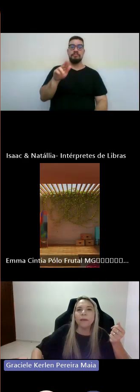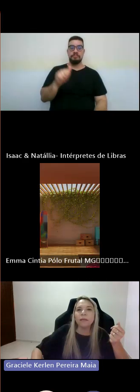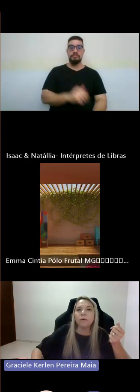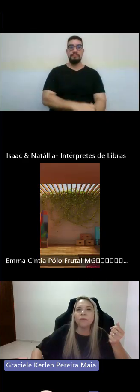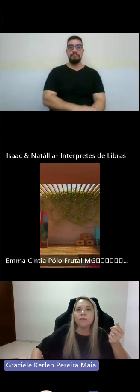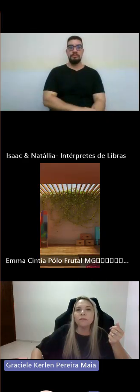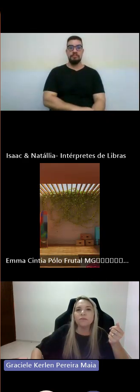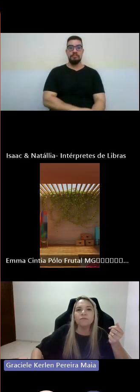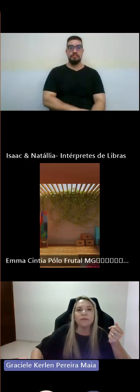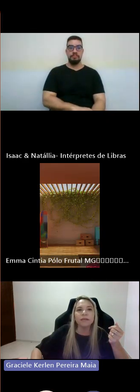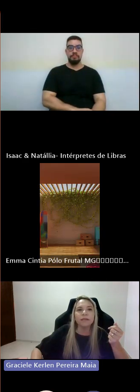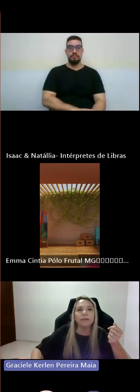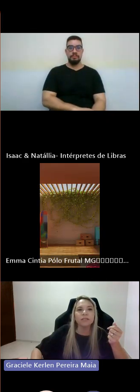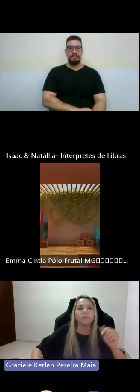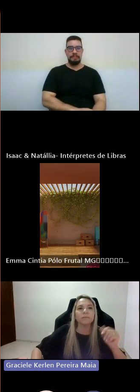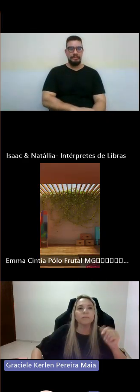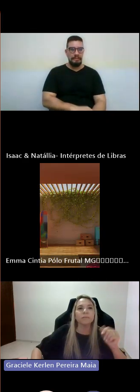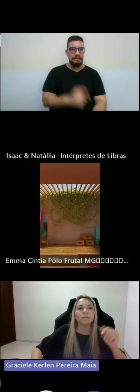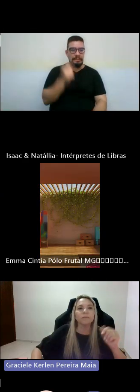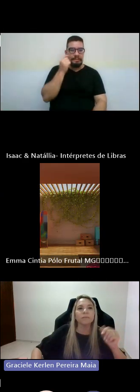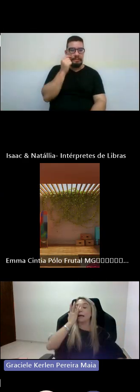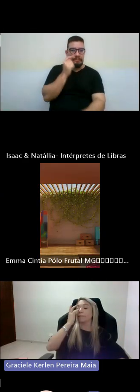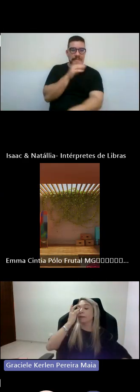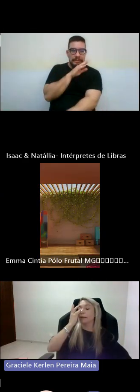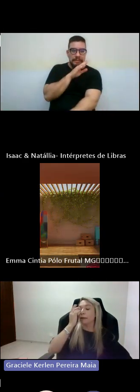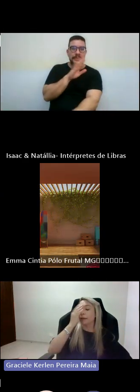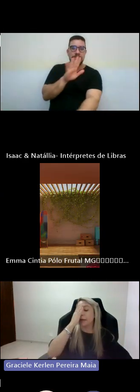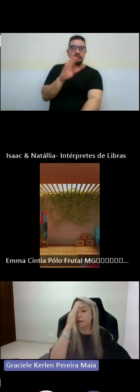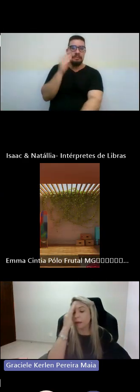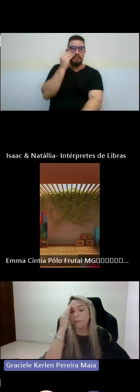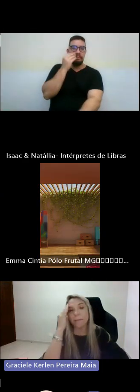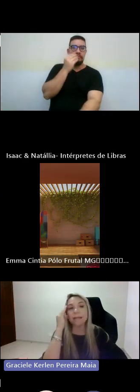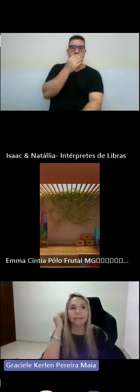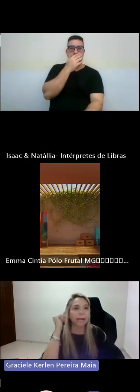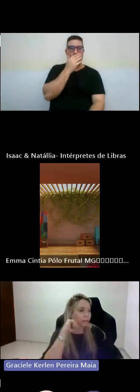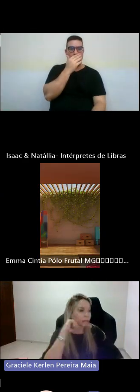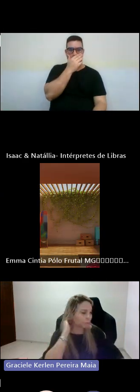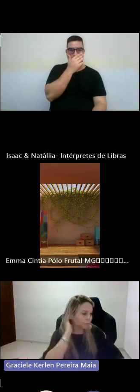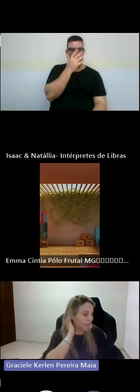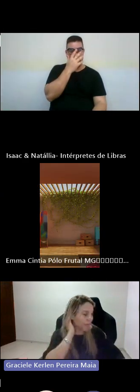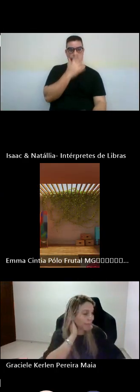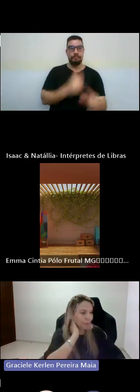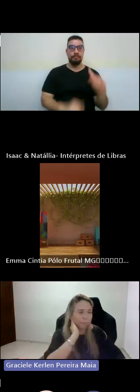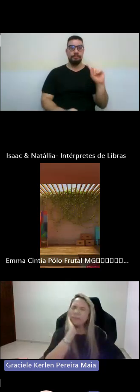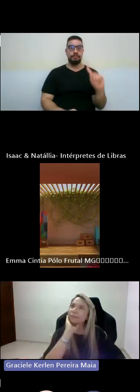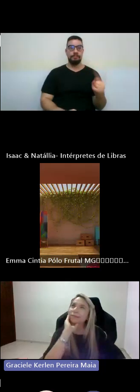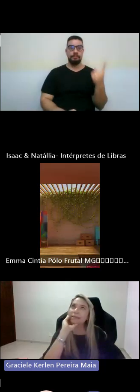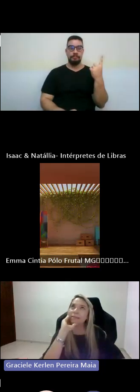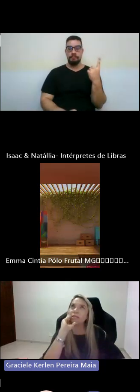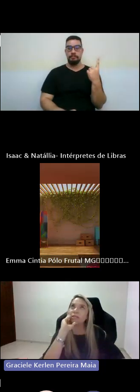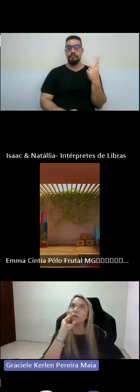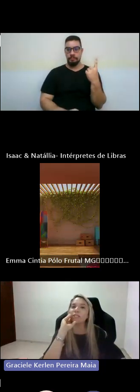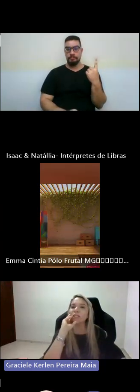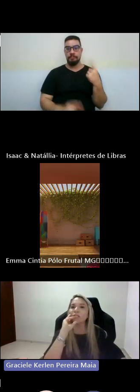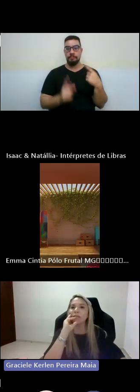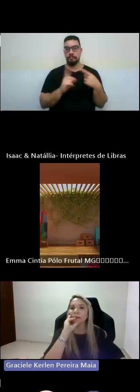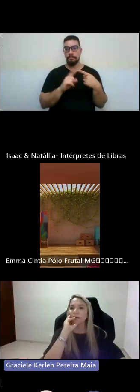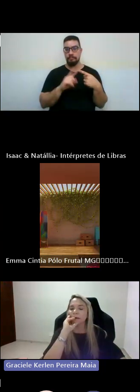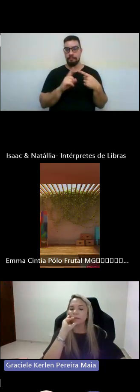Nossa, ficou bem ruimzinho de ver aqui, né, gente? Mas tudo bem, vamos lá. A primeira delas, que é muito interessante,